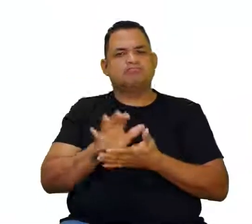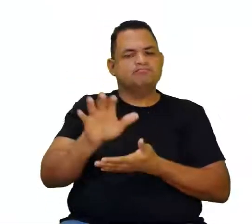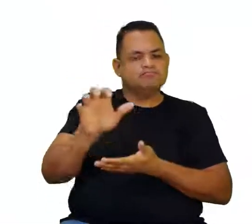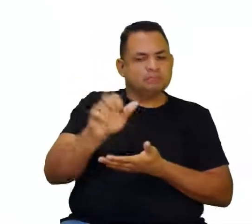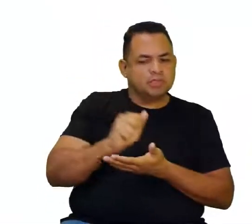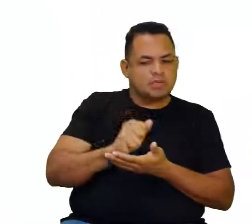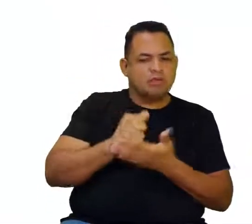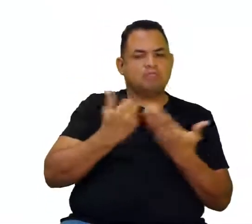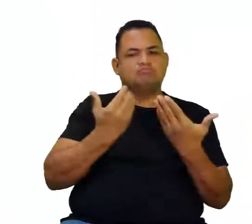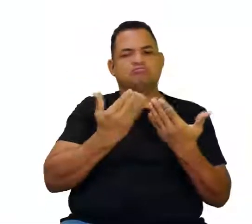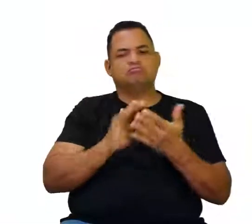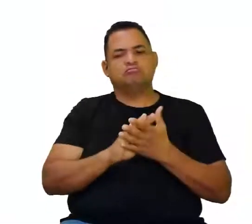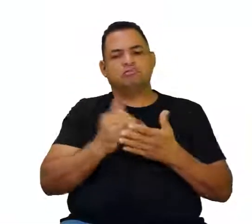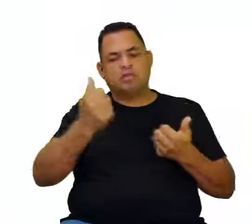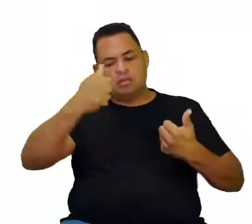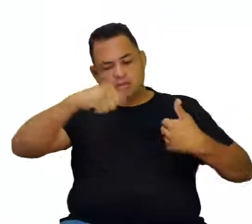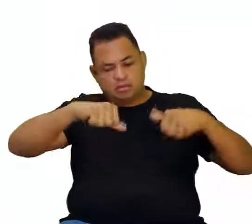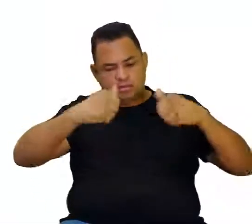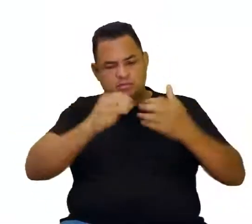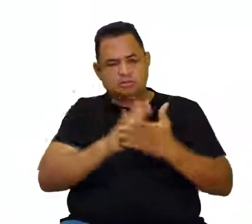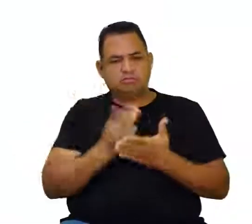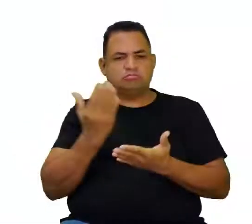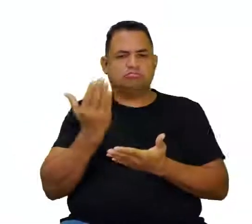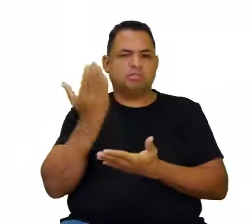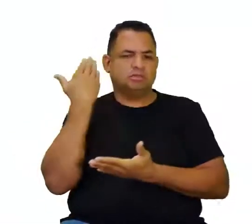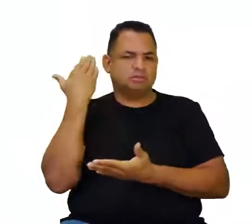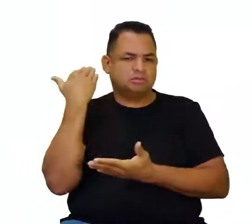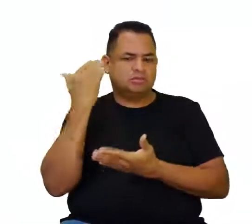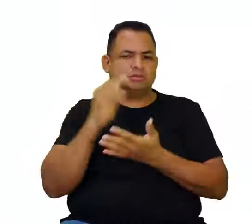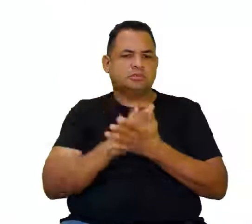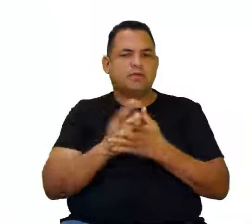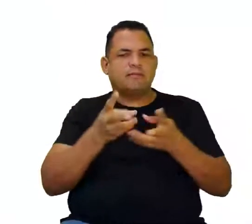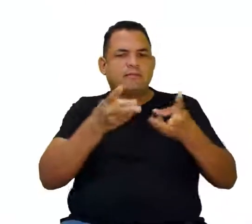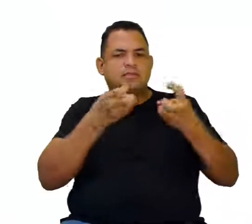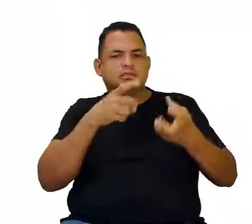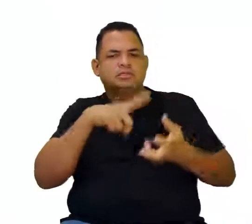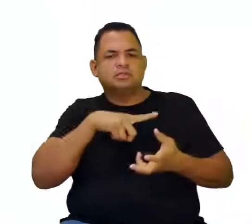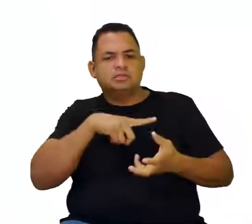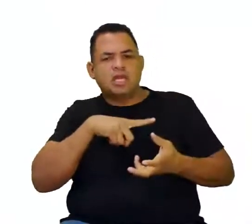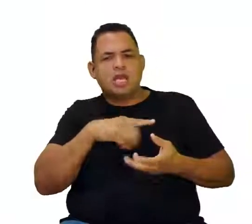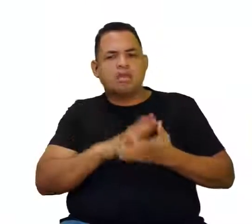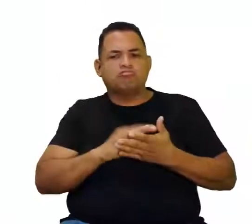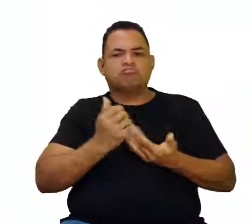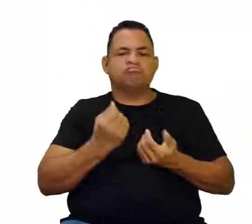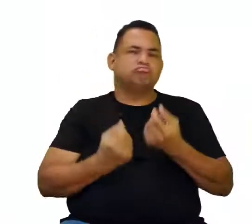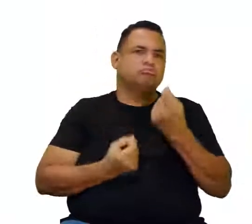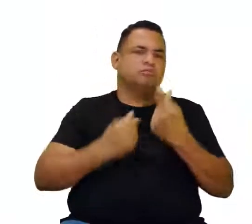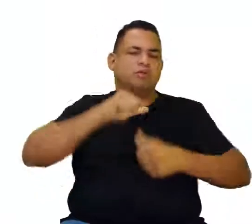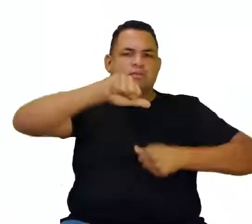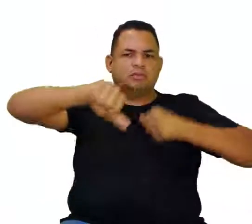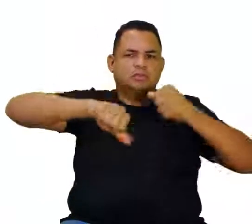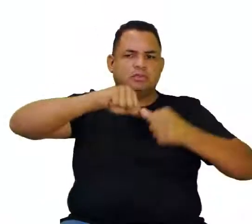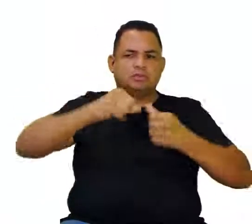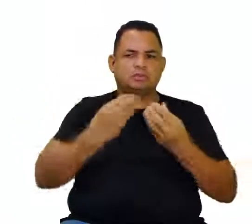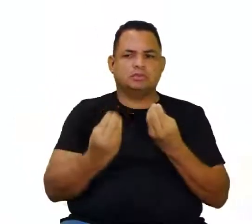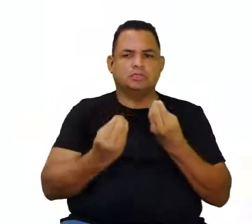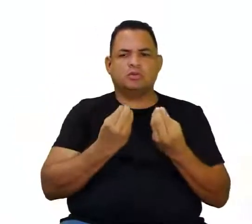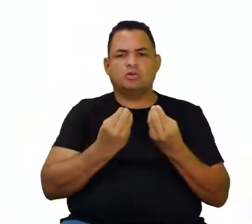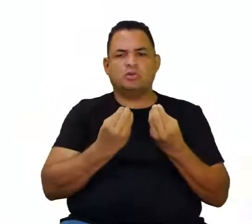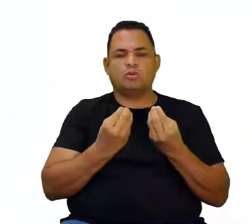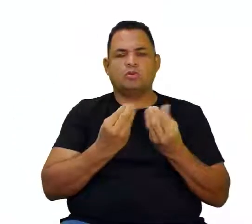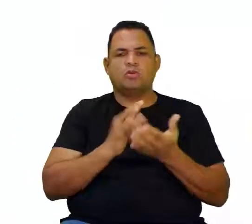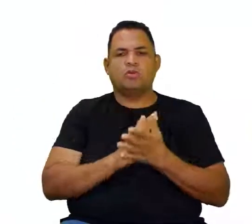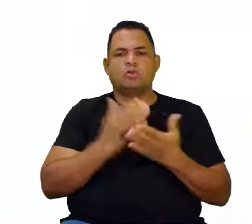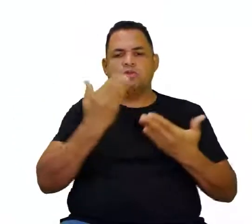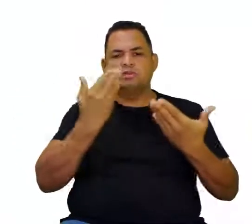uma avaliação mais antiga e até mesmo para você perceber se houve alguma mudança no modo como essas